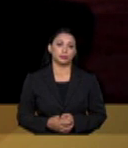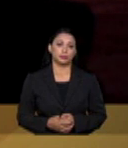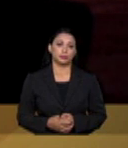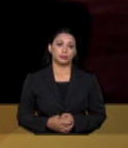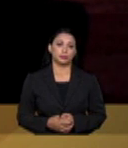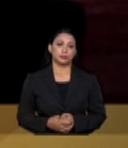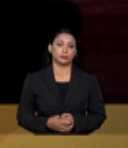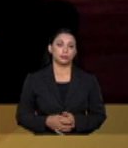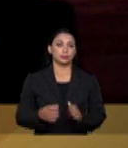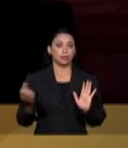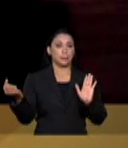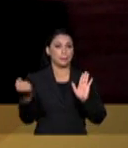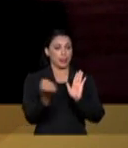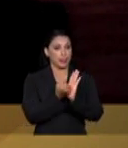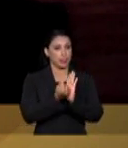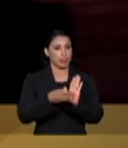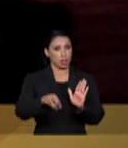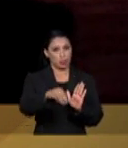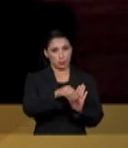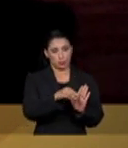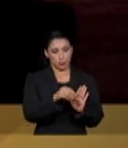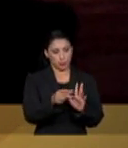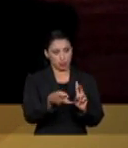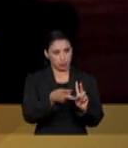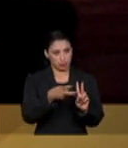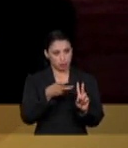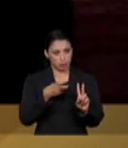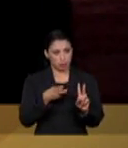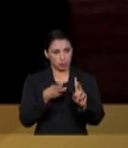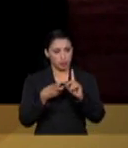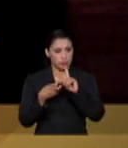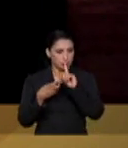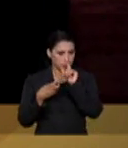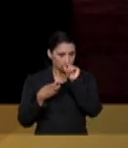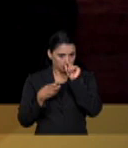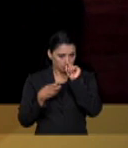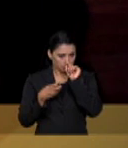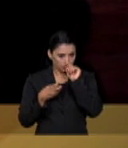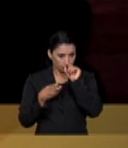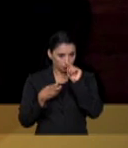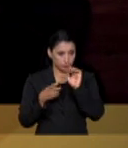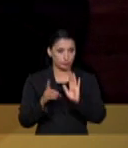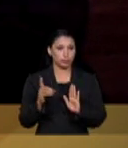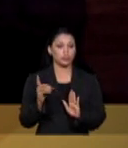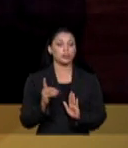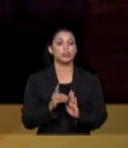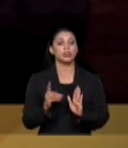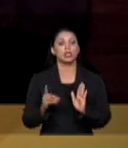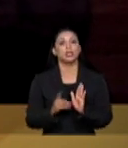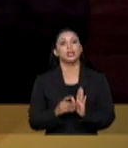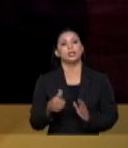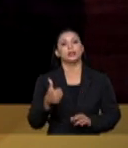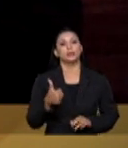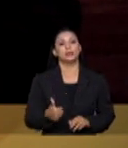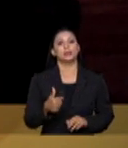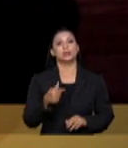para demarcar uma terra indígena é regulamentado por sua vez pelo decreto